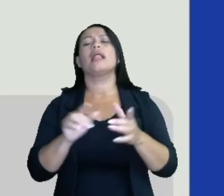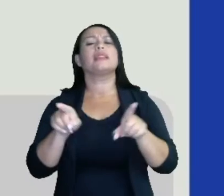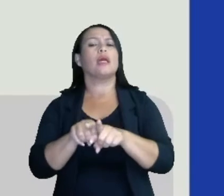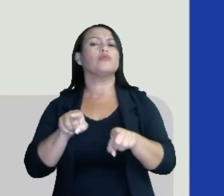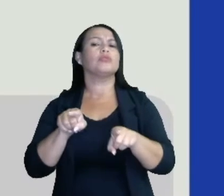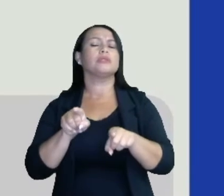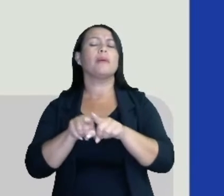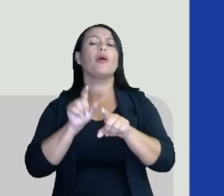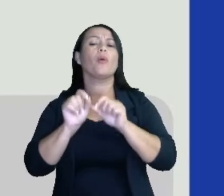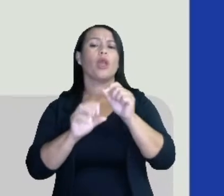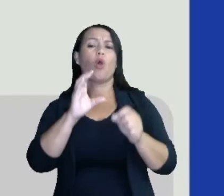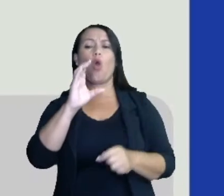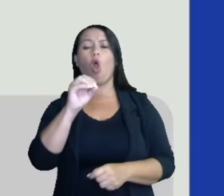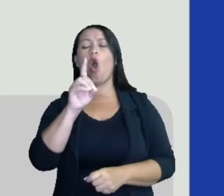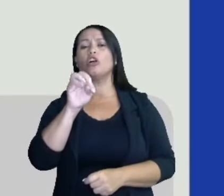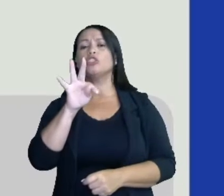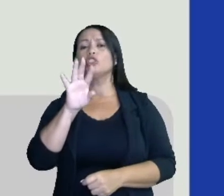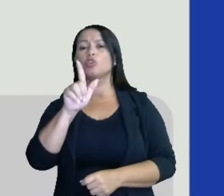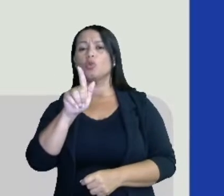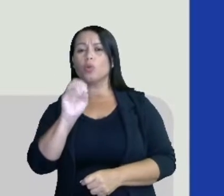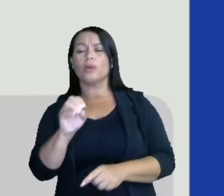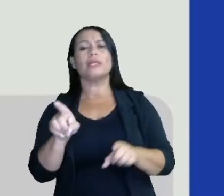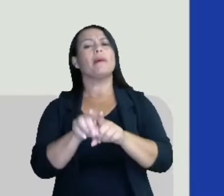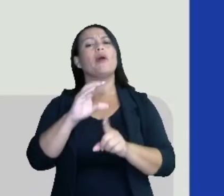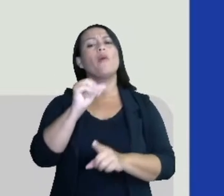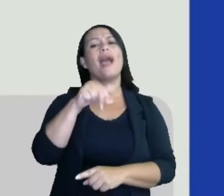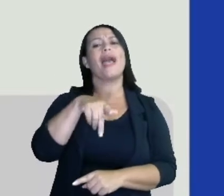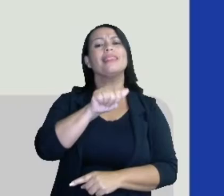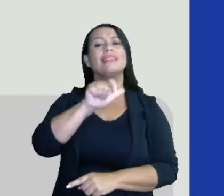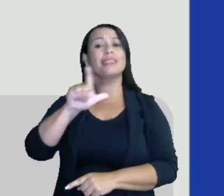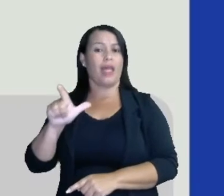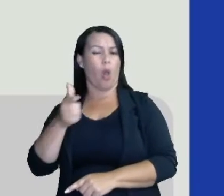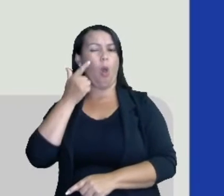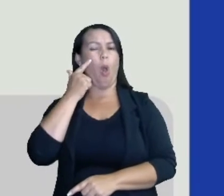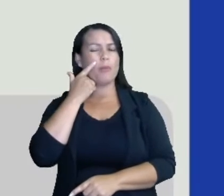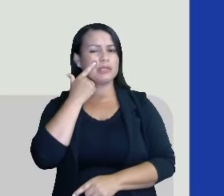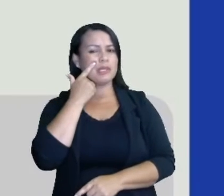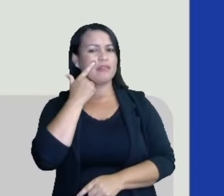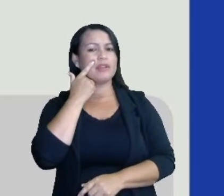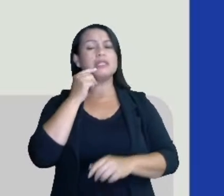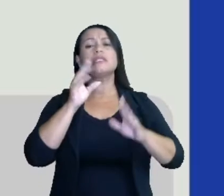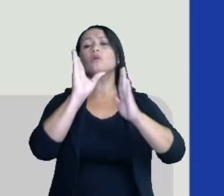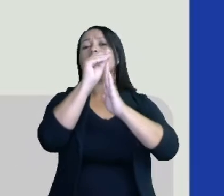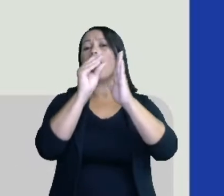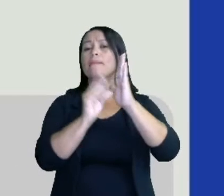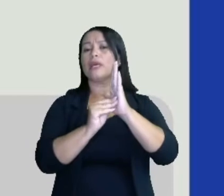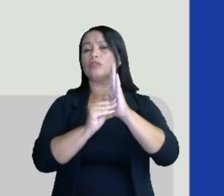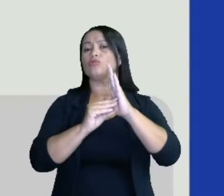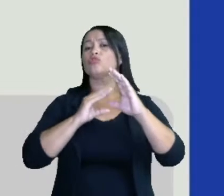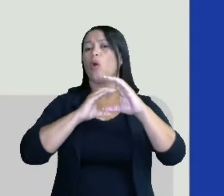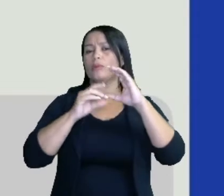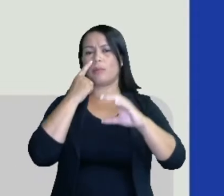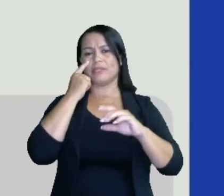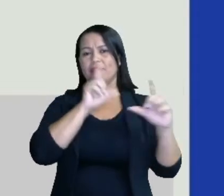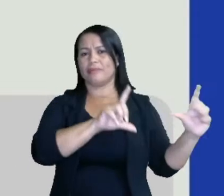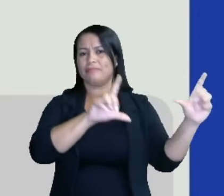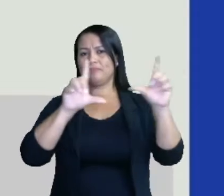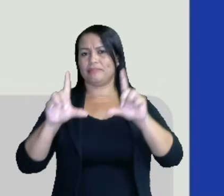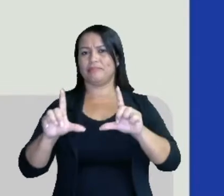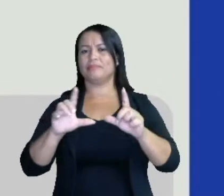o código e o canal. Então, todos esses aí são os elementos da comunicação. Vou explicar melhor no próximo